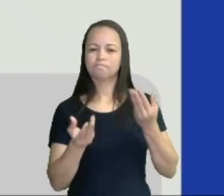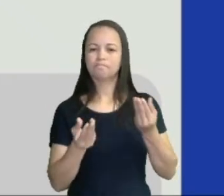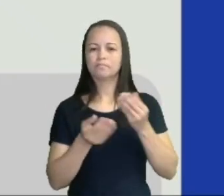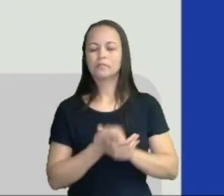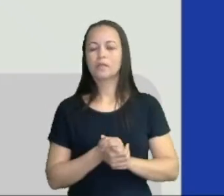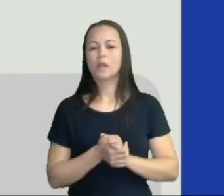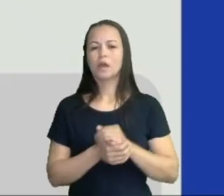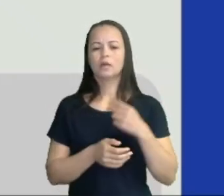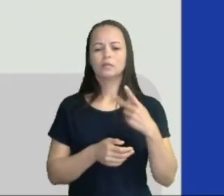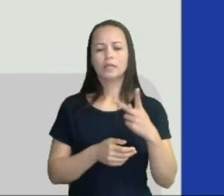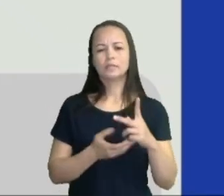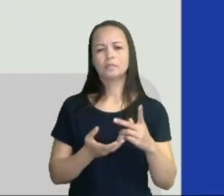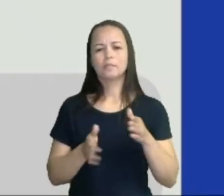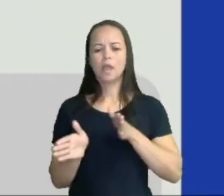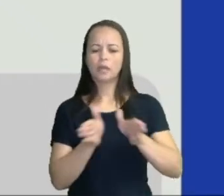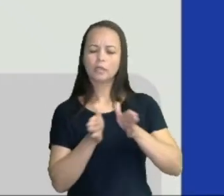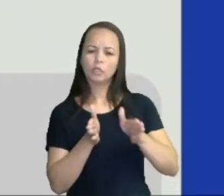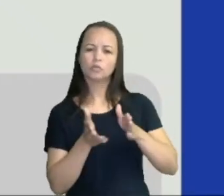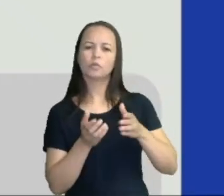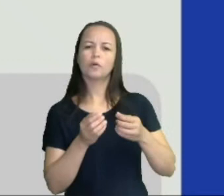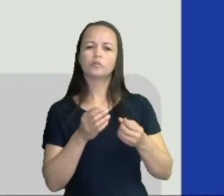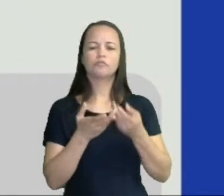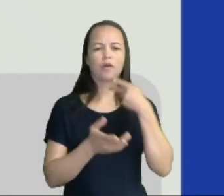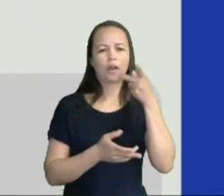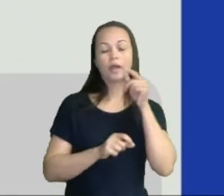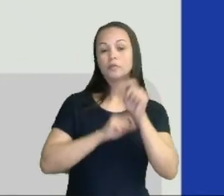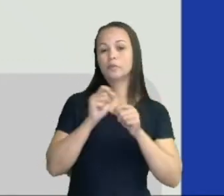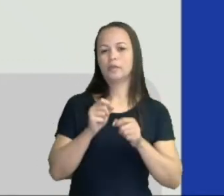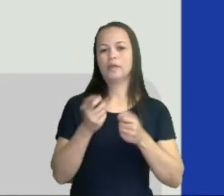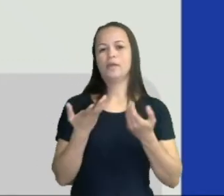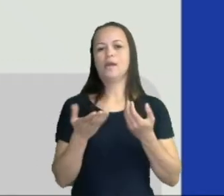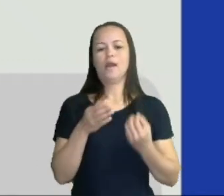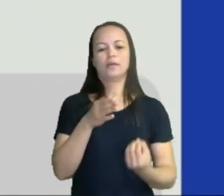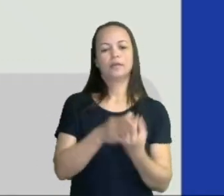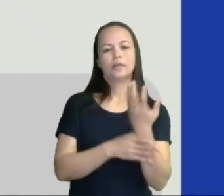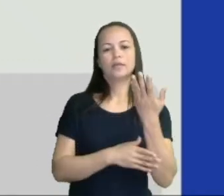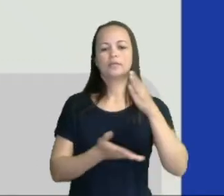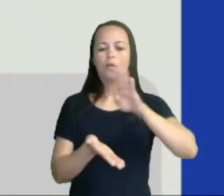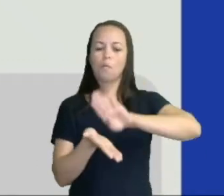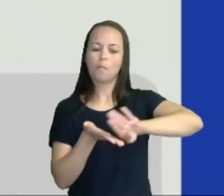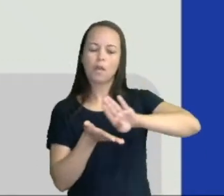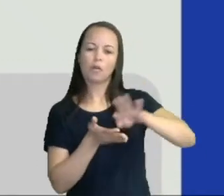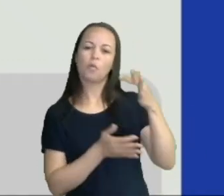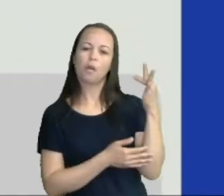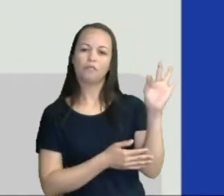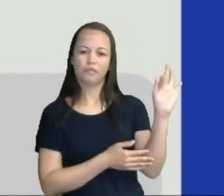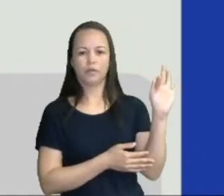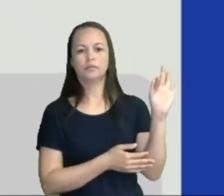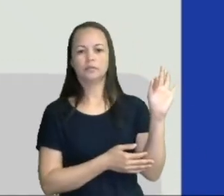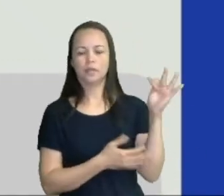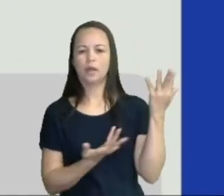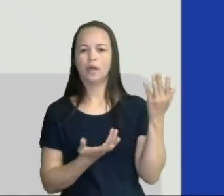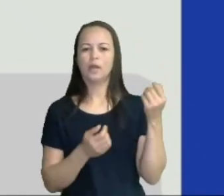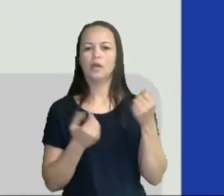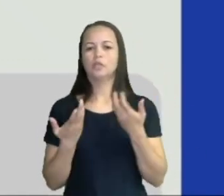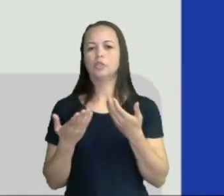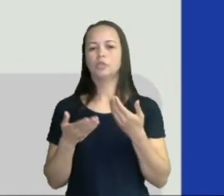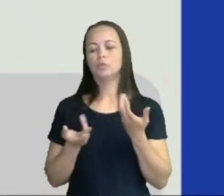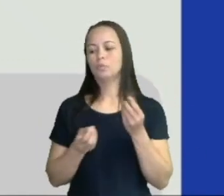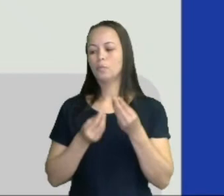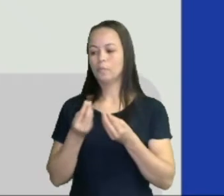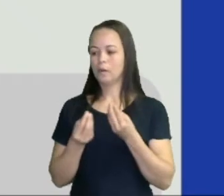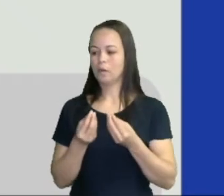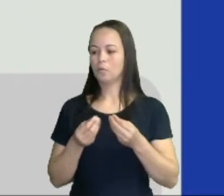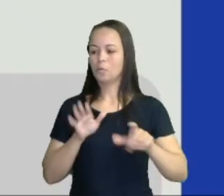gente pode citar a criação do Banco da França, o novo Código de Leis, que a gente vai ver a partir de agora, que